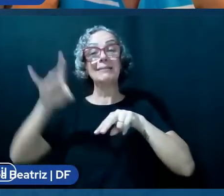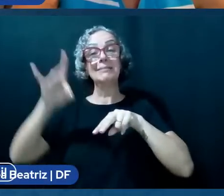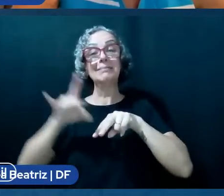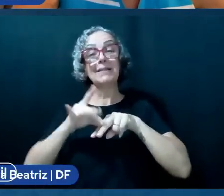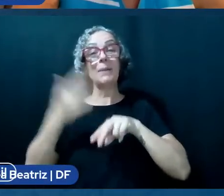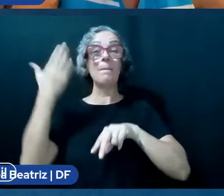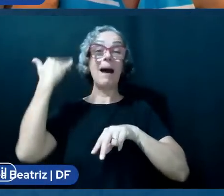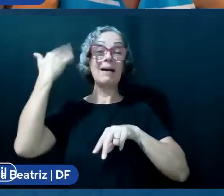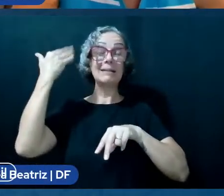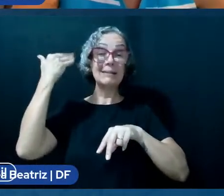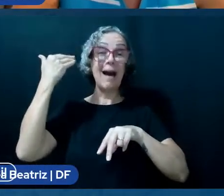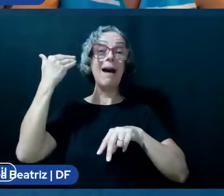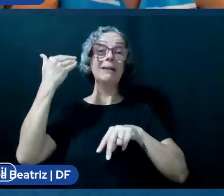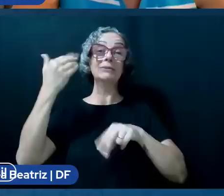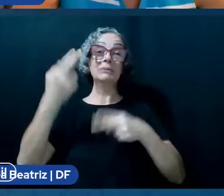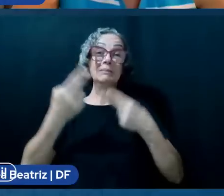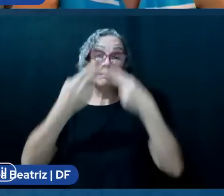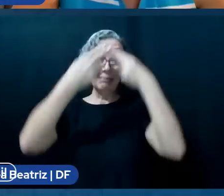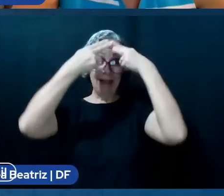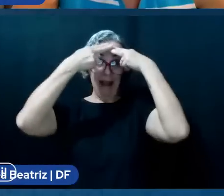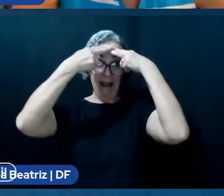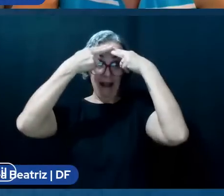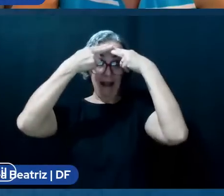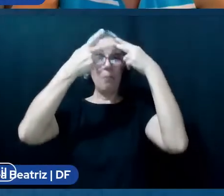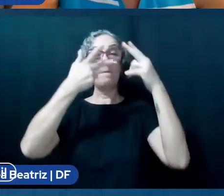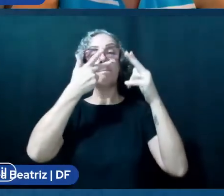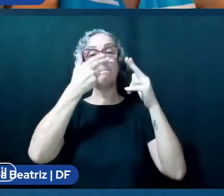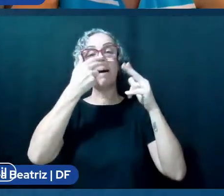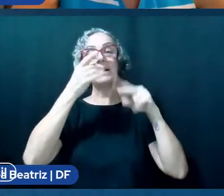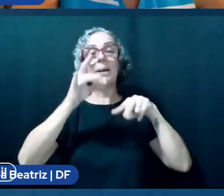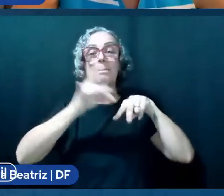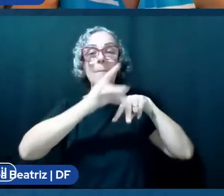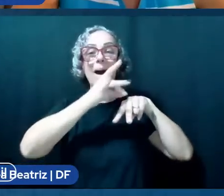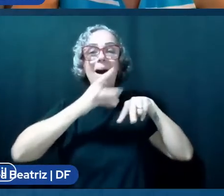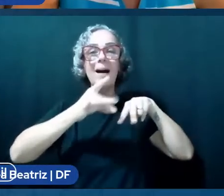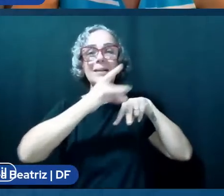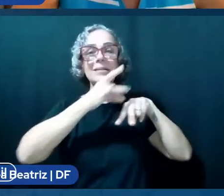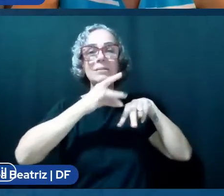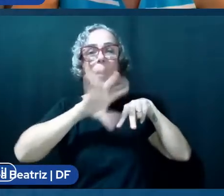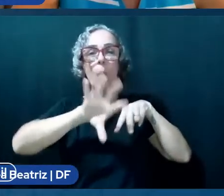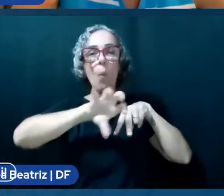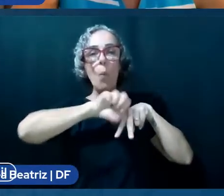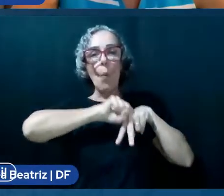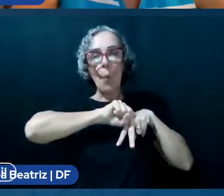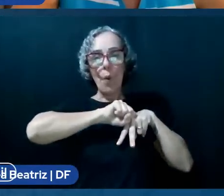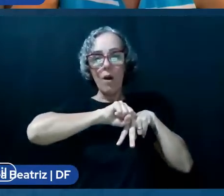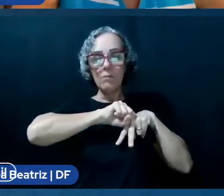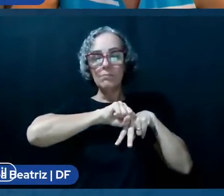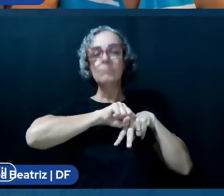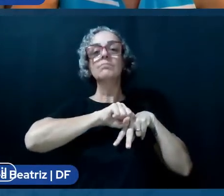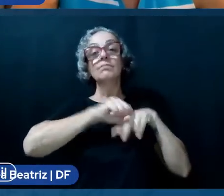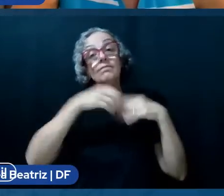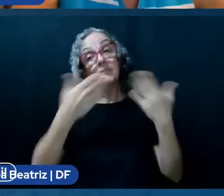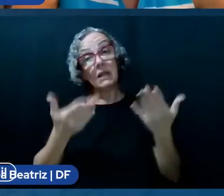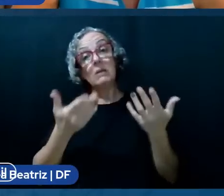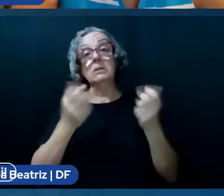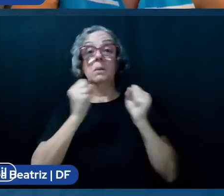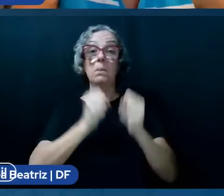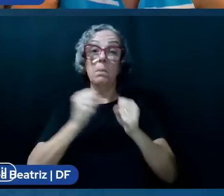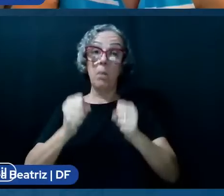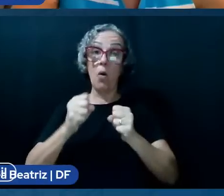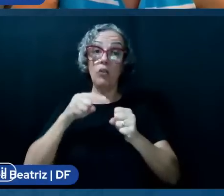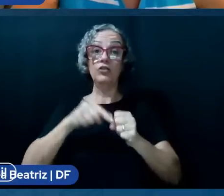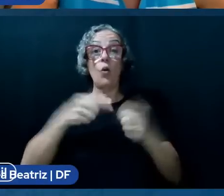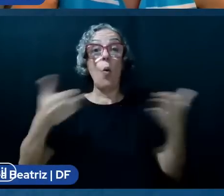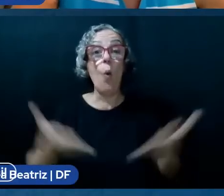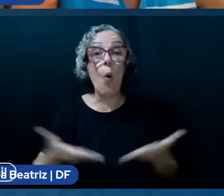memória espiritual e que hoje pode aparecer sob a forma de algum transtorno, né?